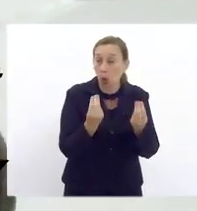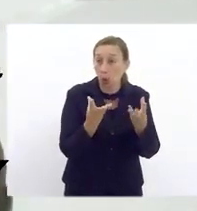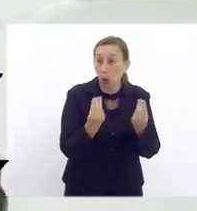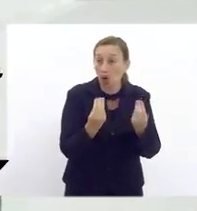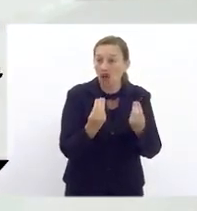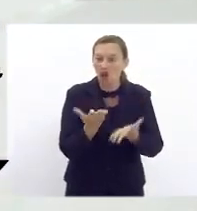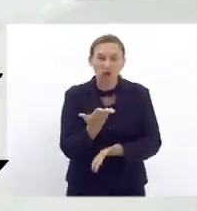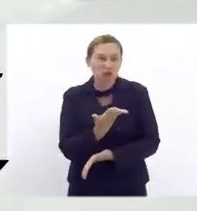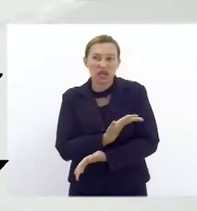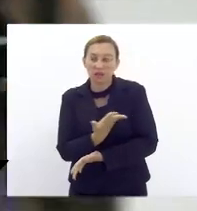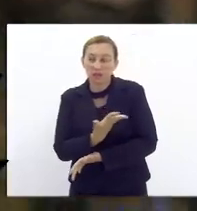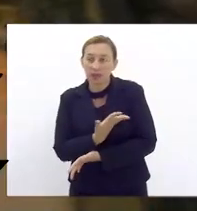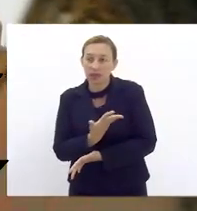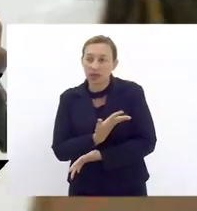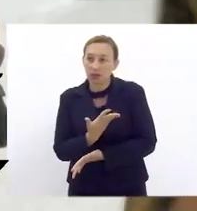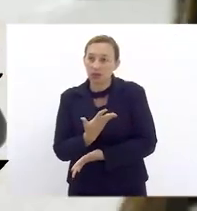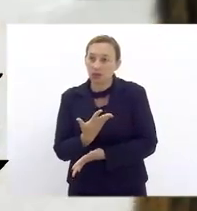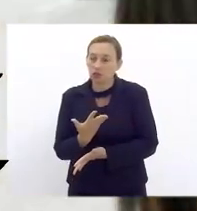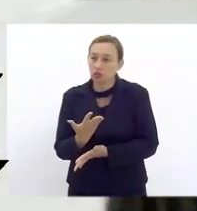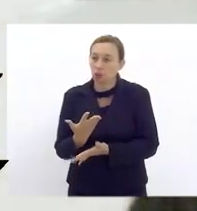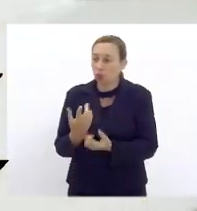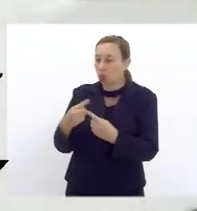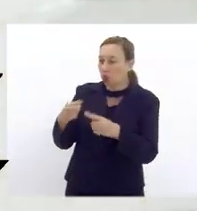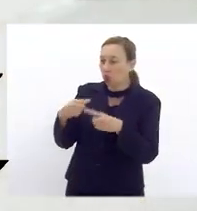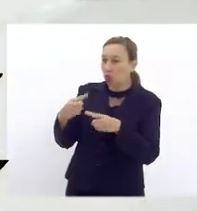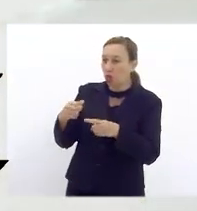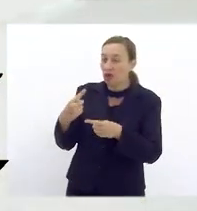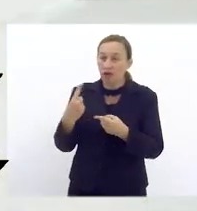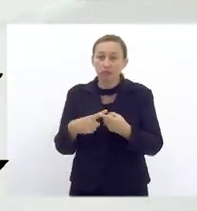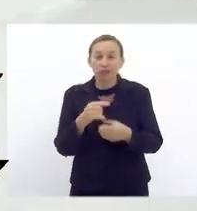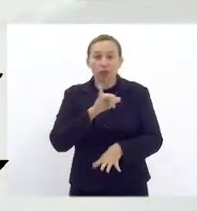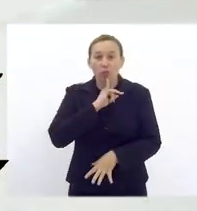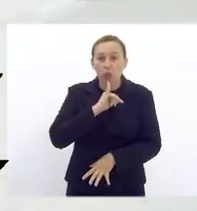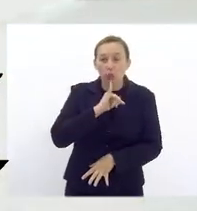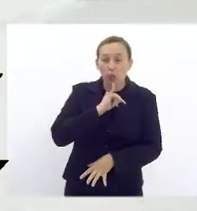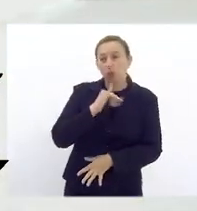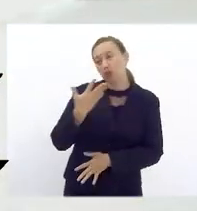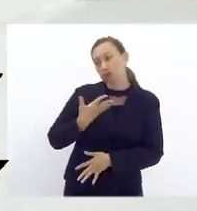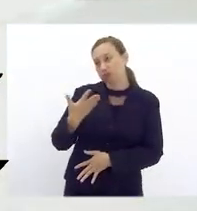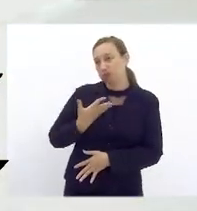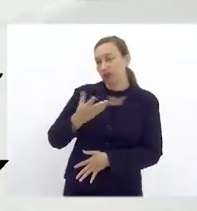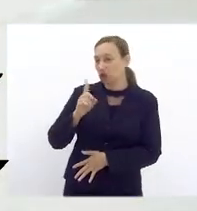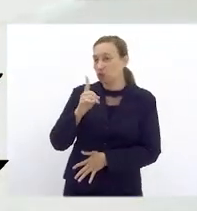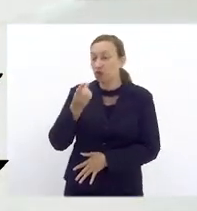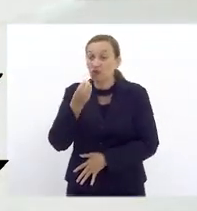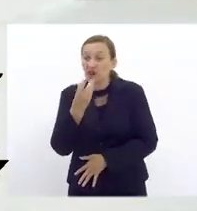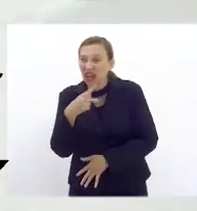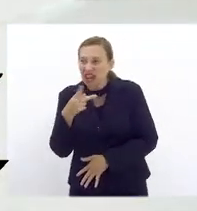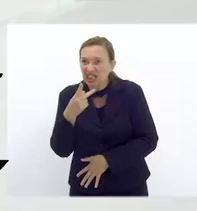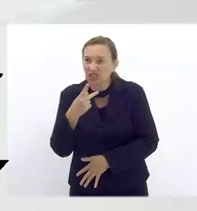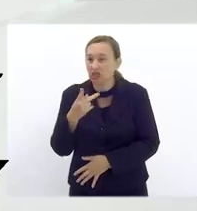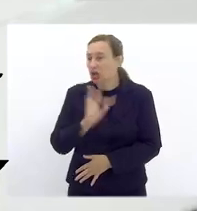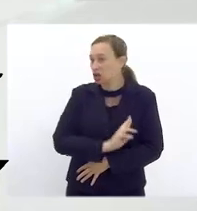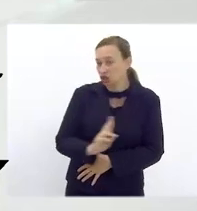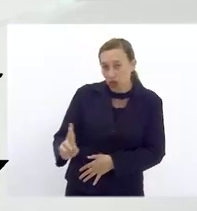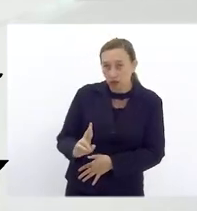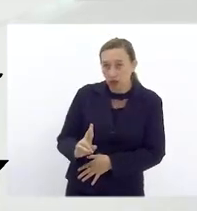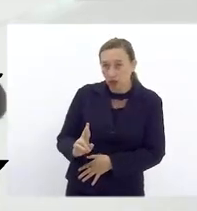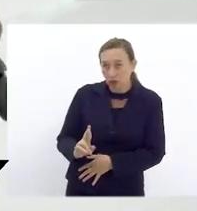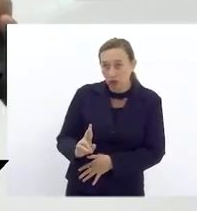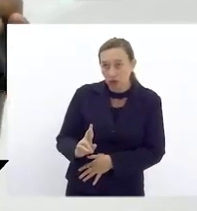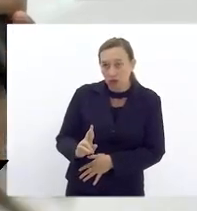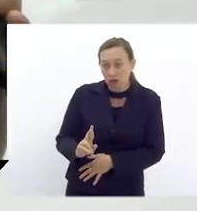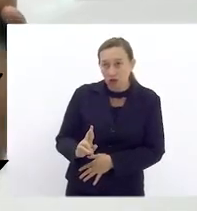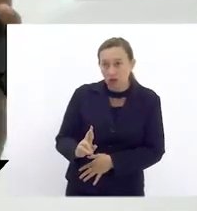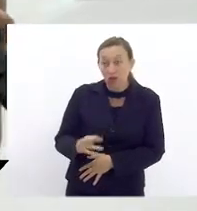coleguinhas criam com colega Porque infelizmente amiga não estou falando de religião que